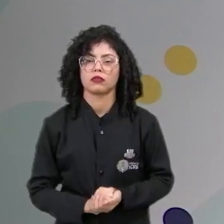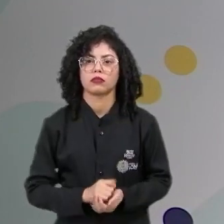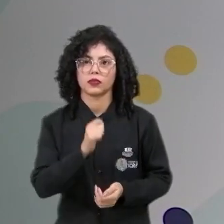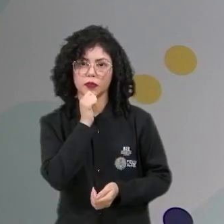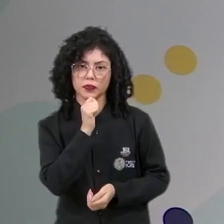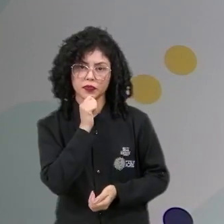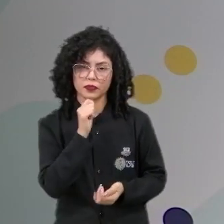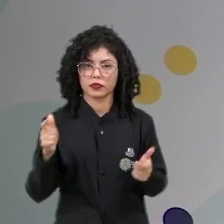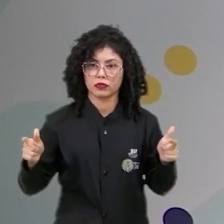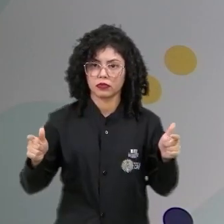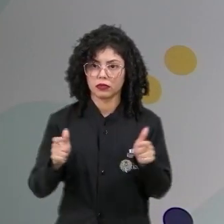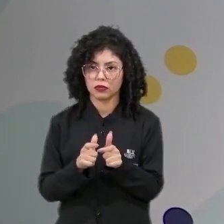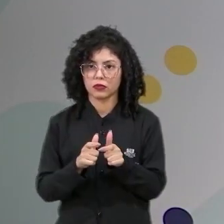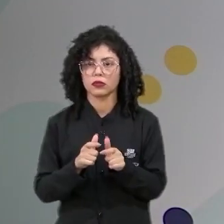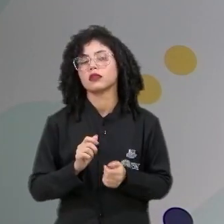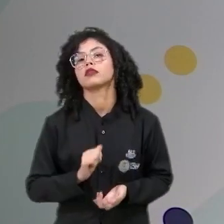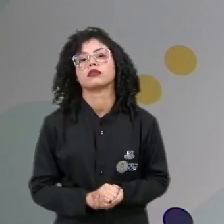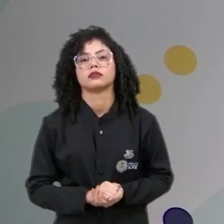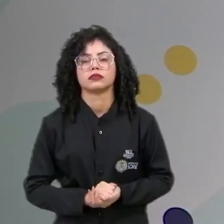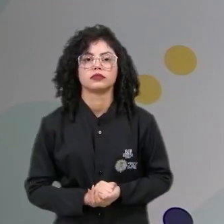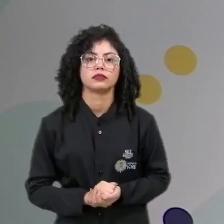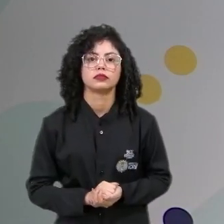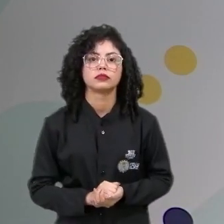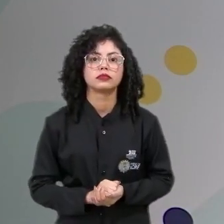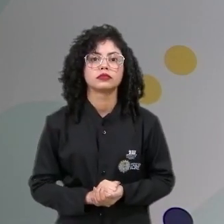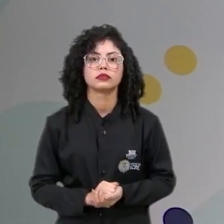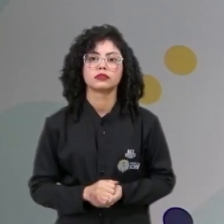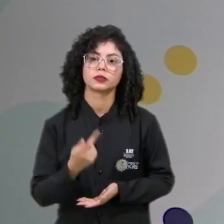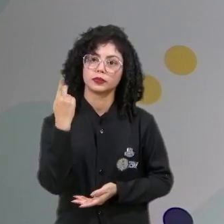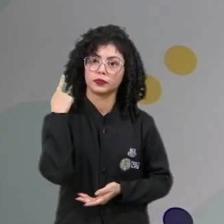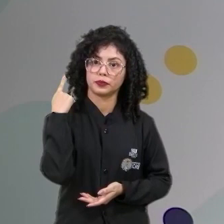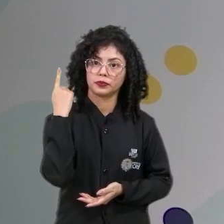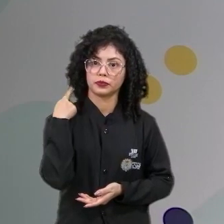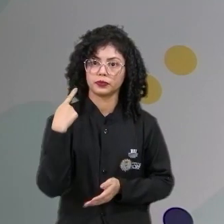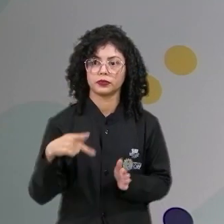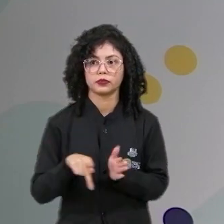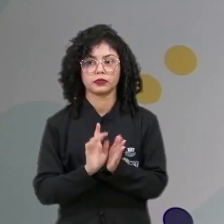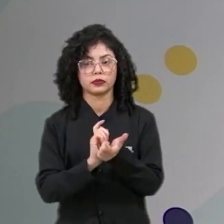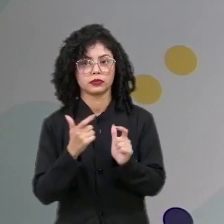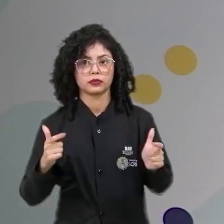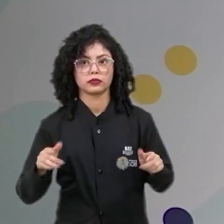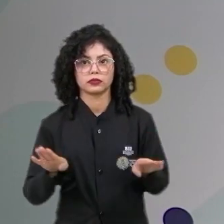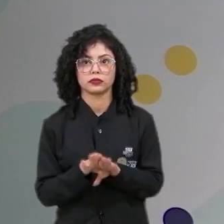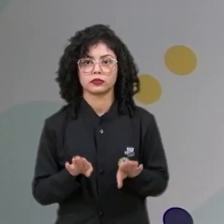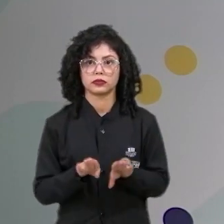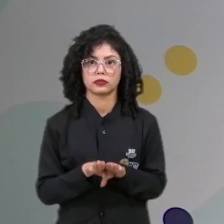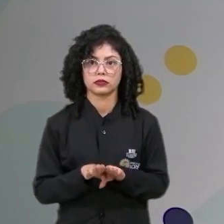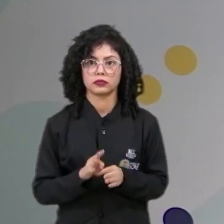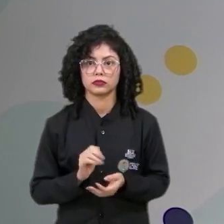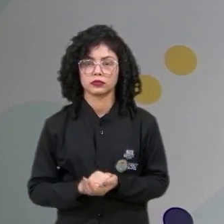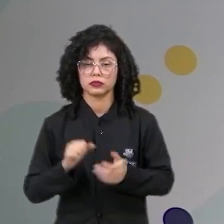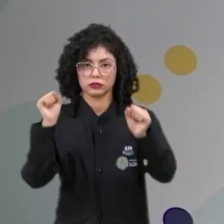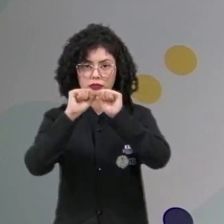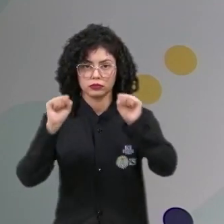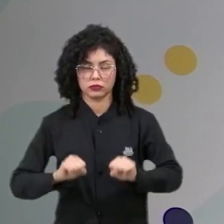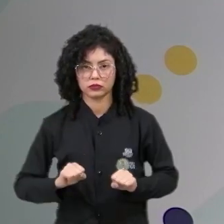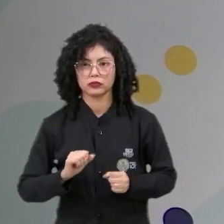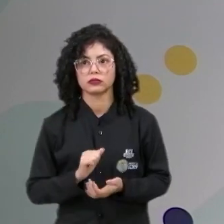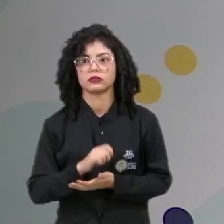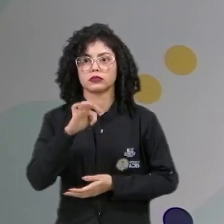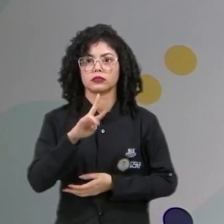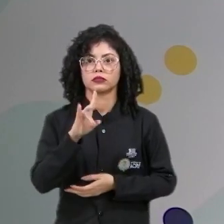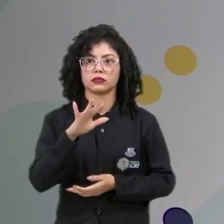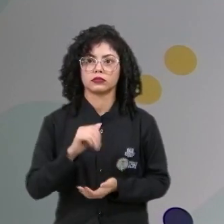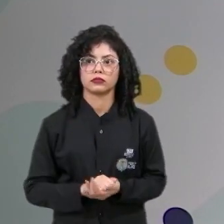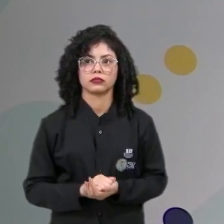uma circulação menor, ou a circulação pulmonar. Circulação maior também é chamada de circulação sistêmica. Então,